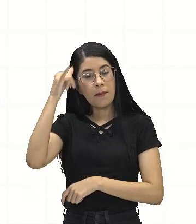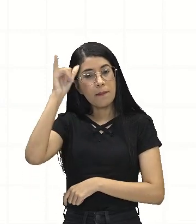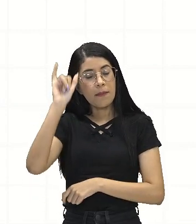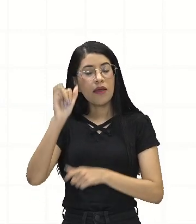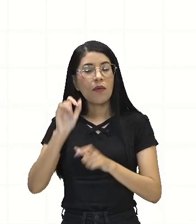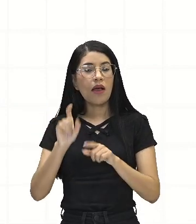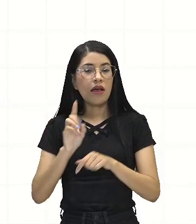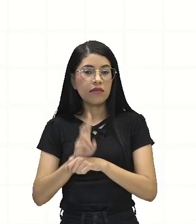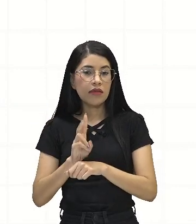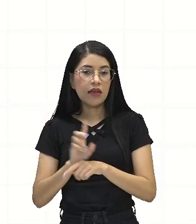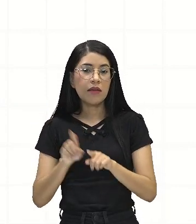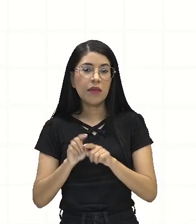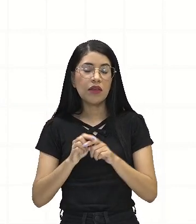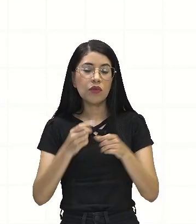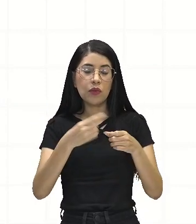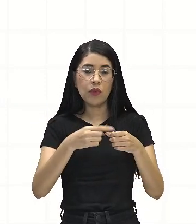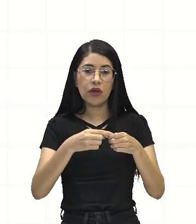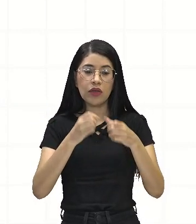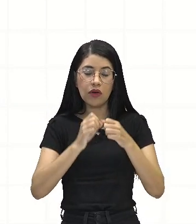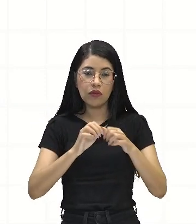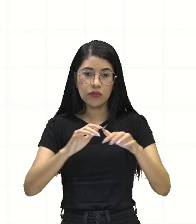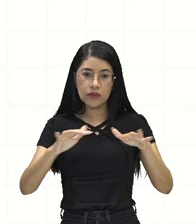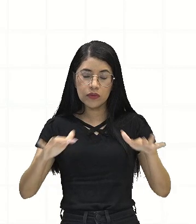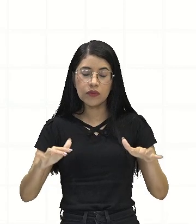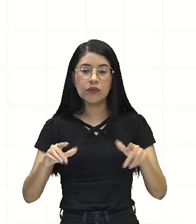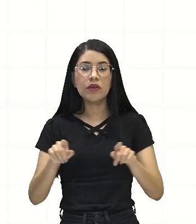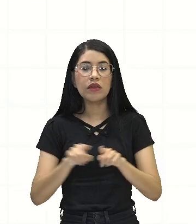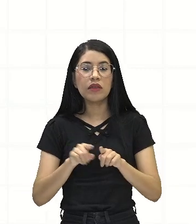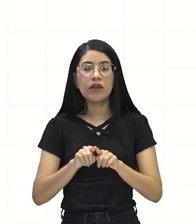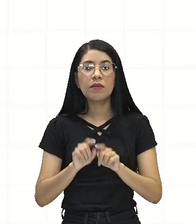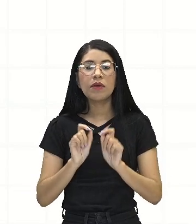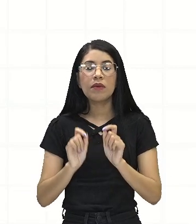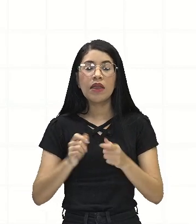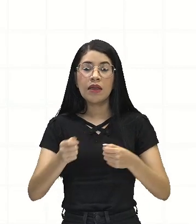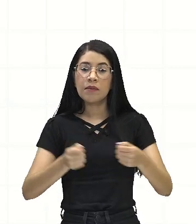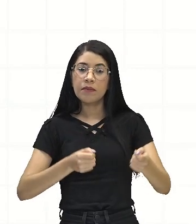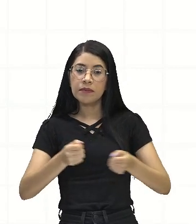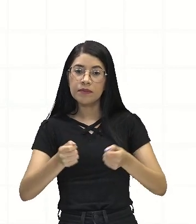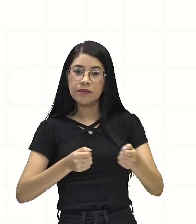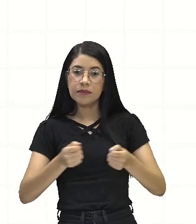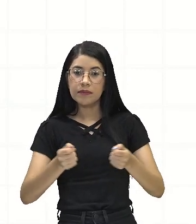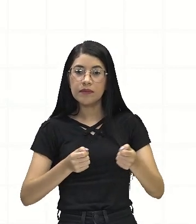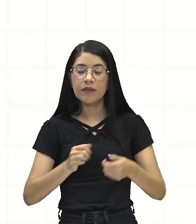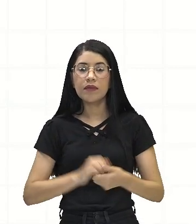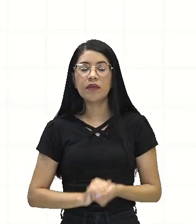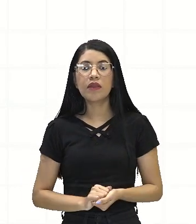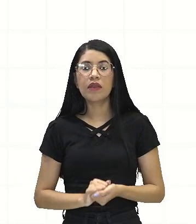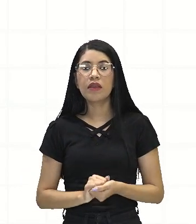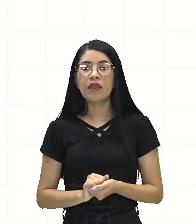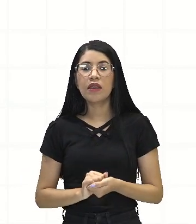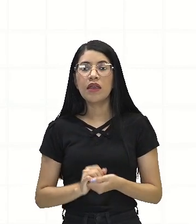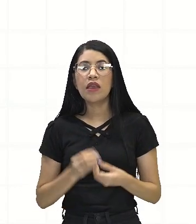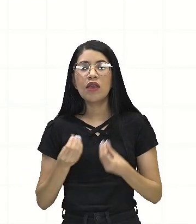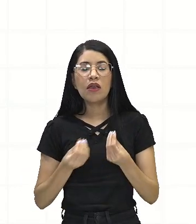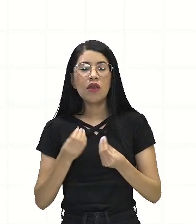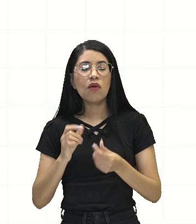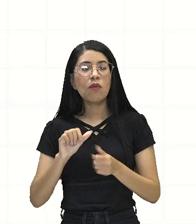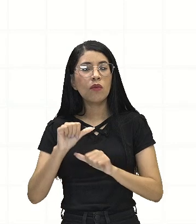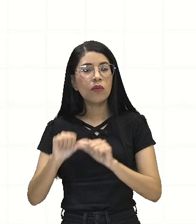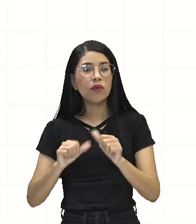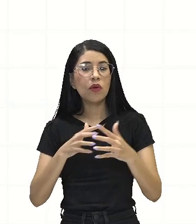suas áreas estabelecidas, né, na região amazônica, em destaque aí em amarelo. Em branco, a gente tem atividade nesse período durante